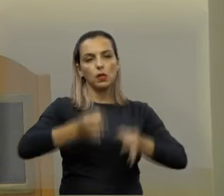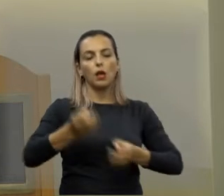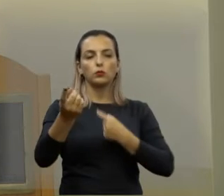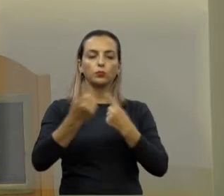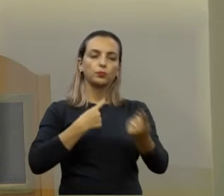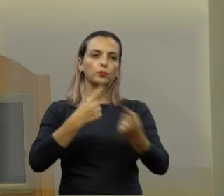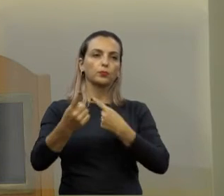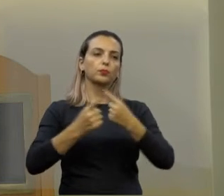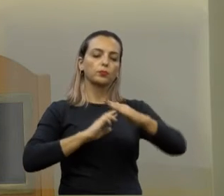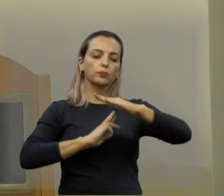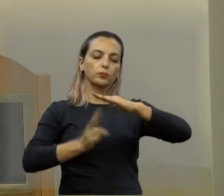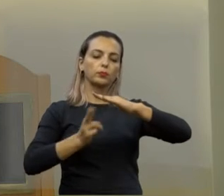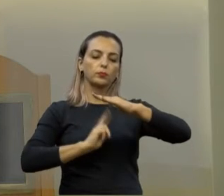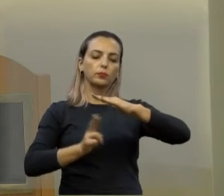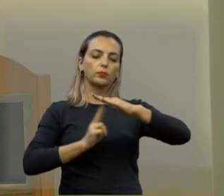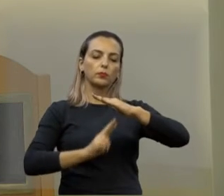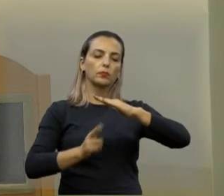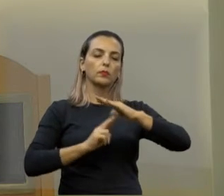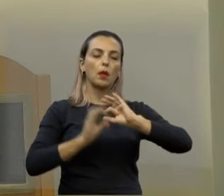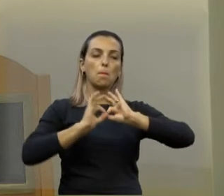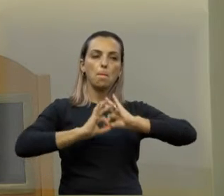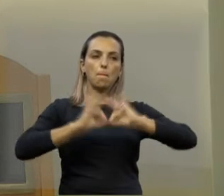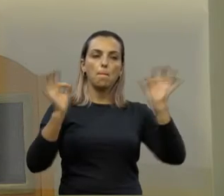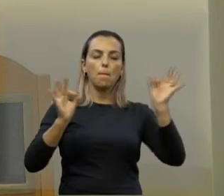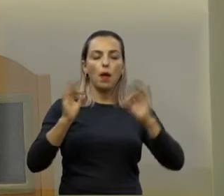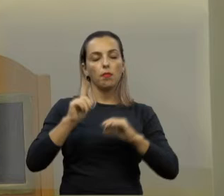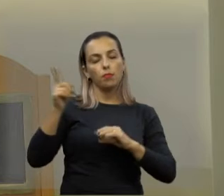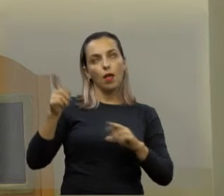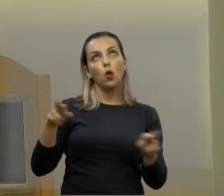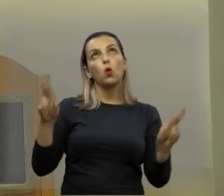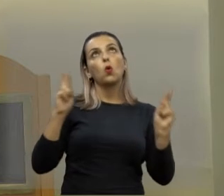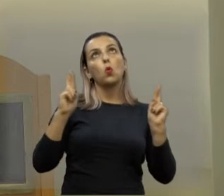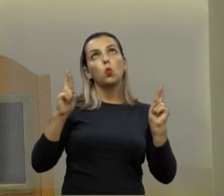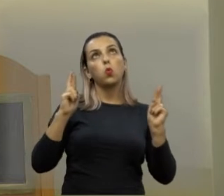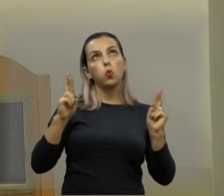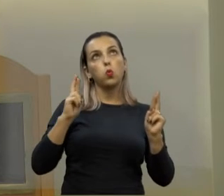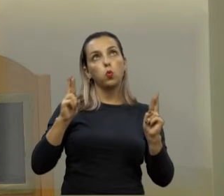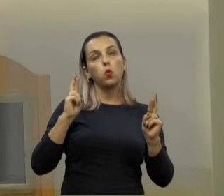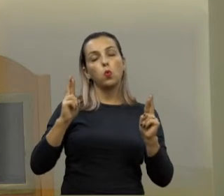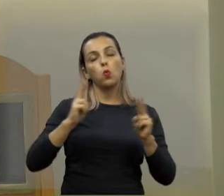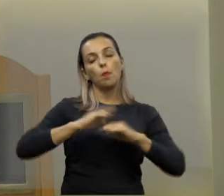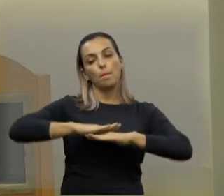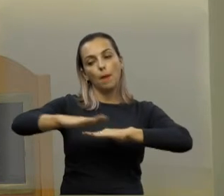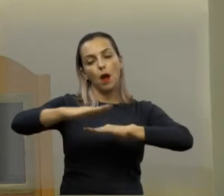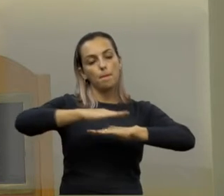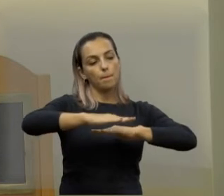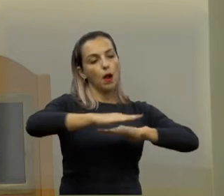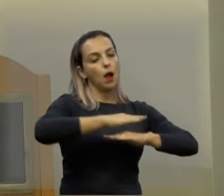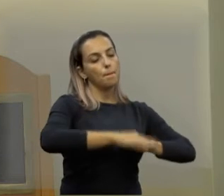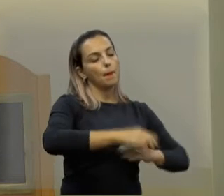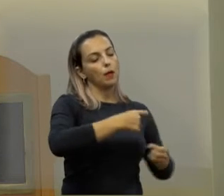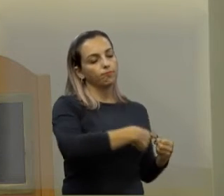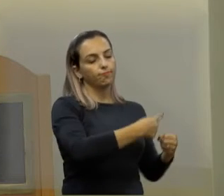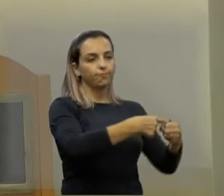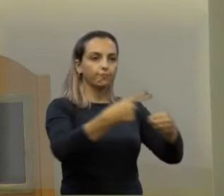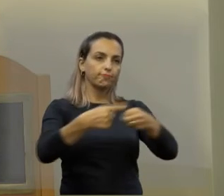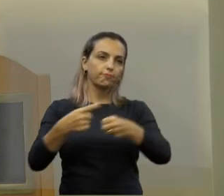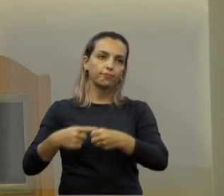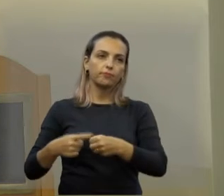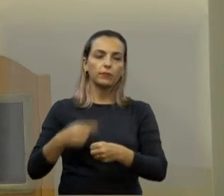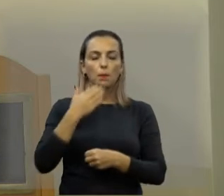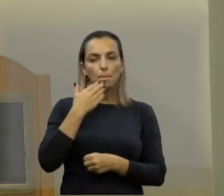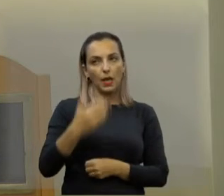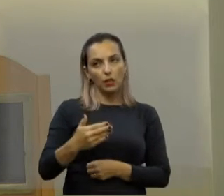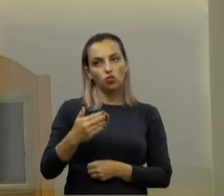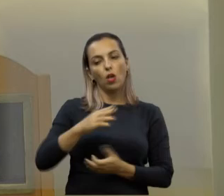Estrada melhorou bastante a população Espero que chegue mais lugares né Portal das Laranjeiras por exemplo já pedi